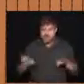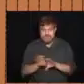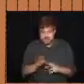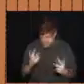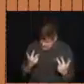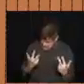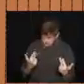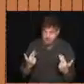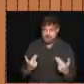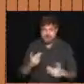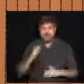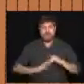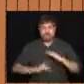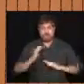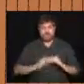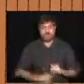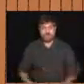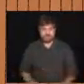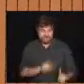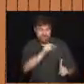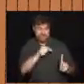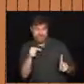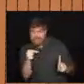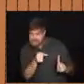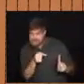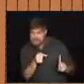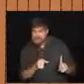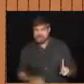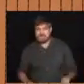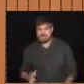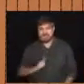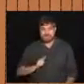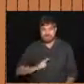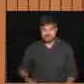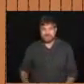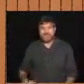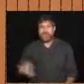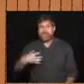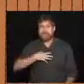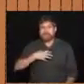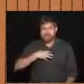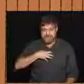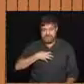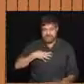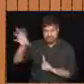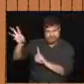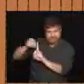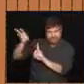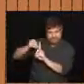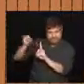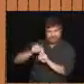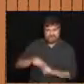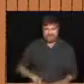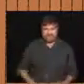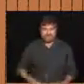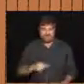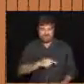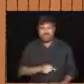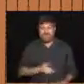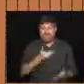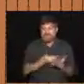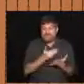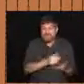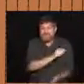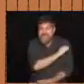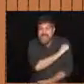também. A primeira pessoa foi dito aqui, uma pessoa que infectou na Bahia, uma estudante, ela circulou um